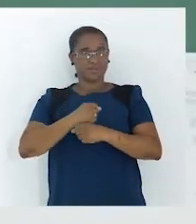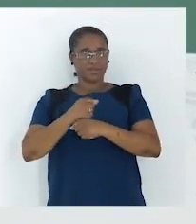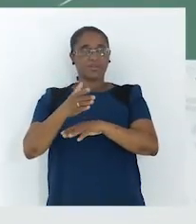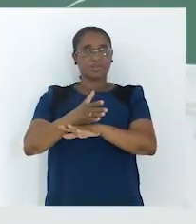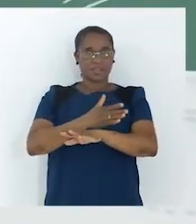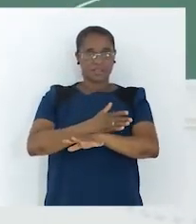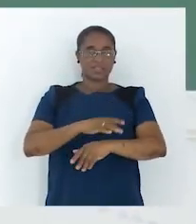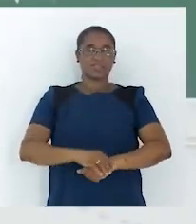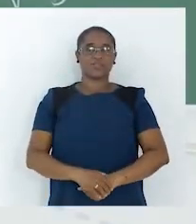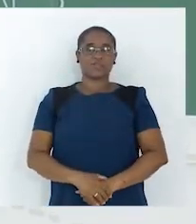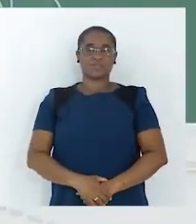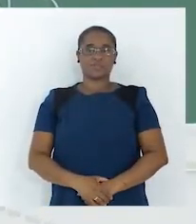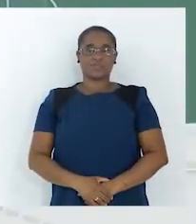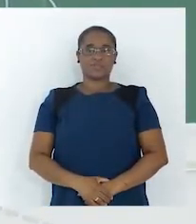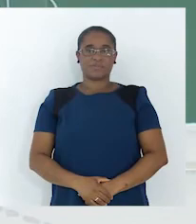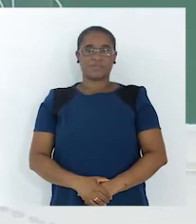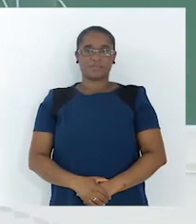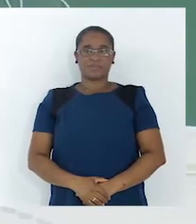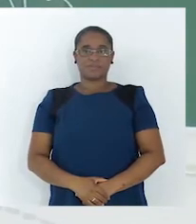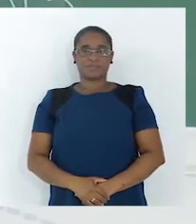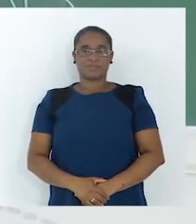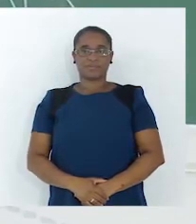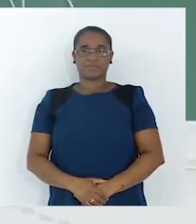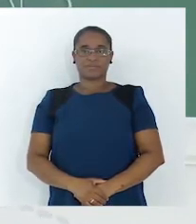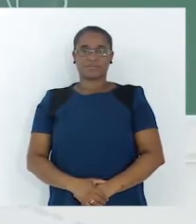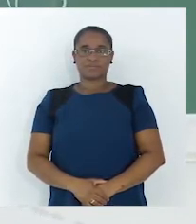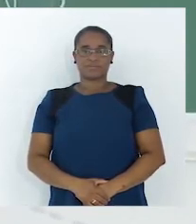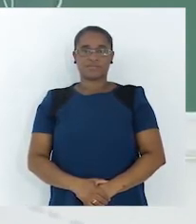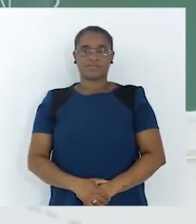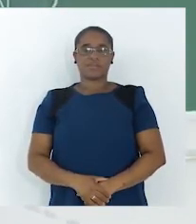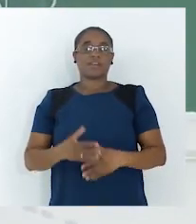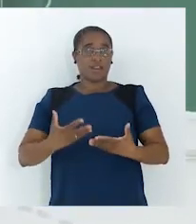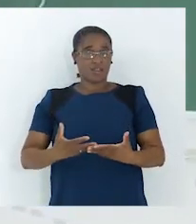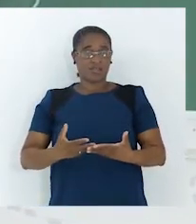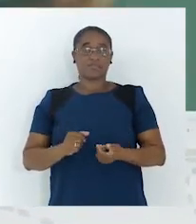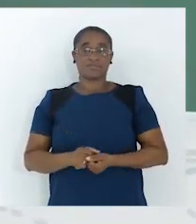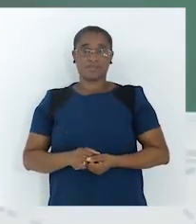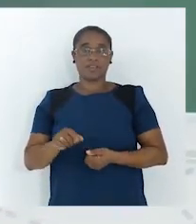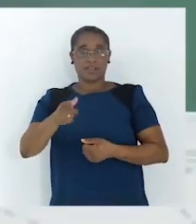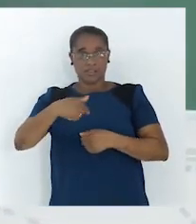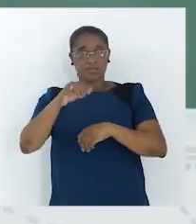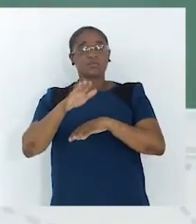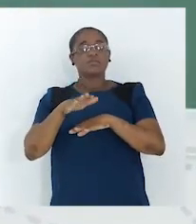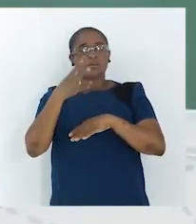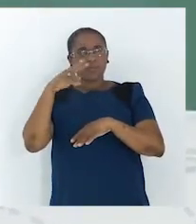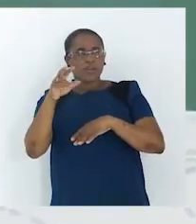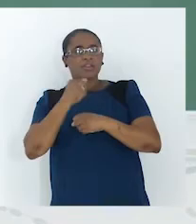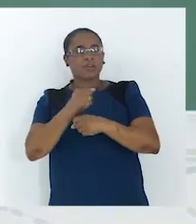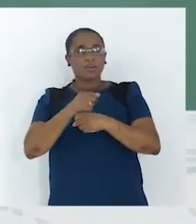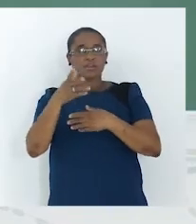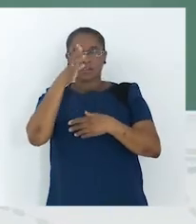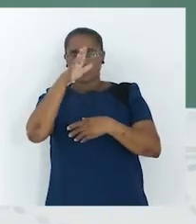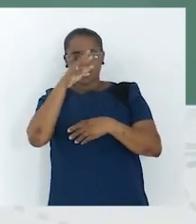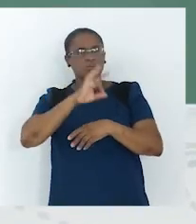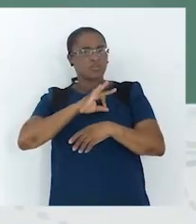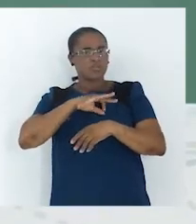anterior vamos Apagar mais ativo interior e vamos ver aceita gente vamos lá para o Posto